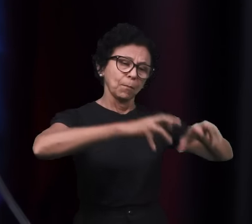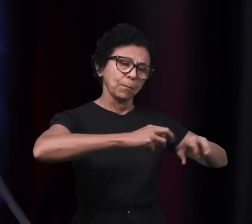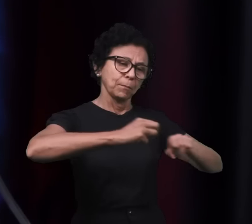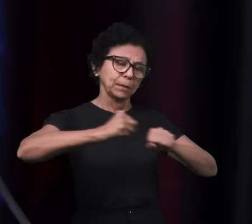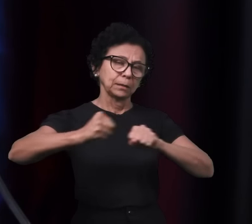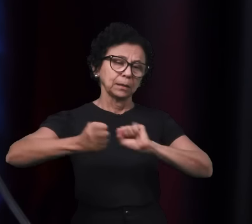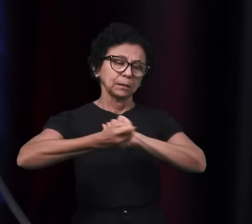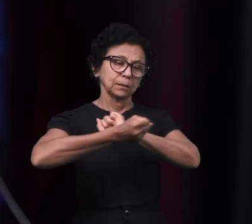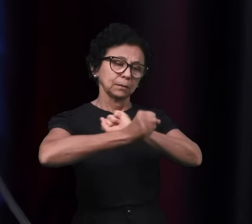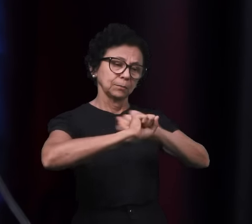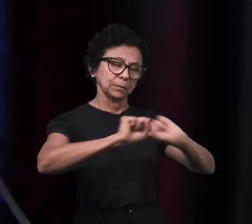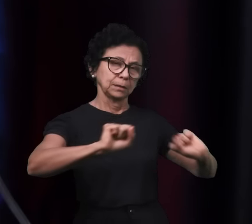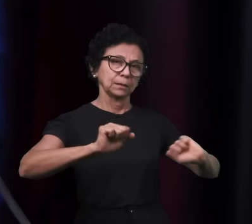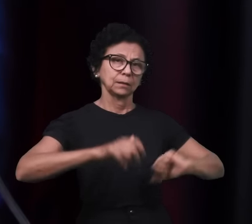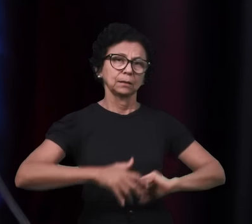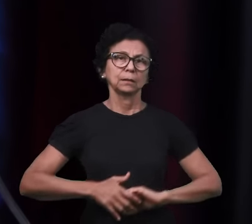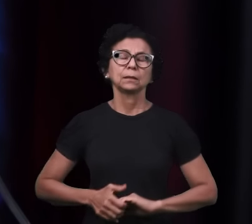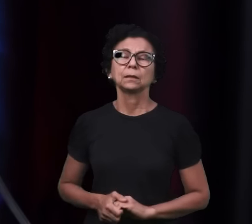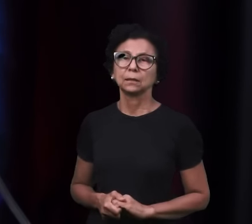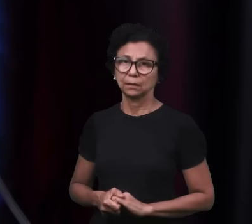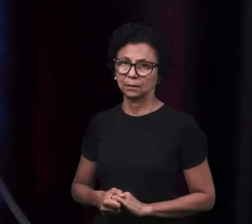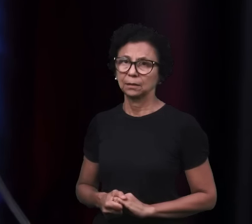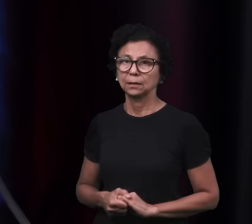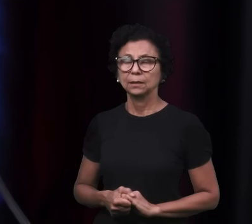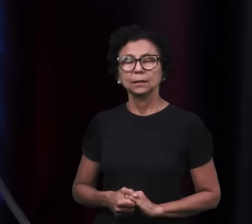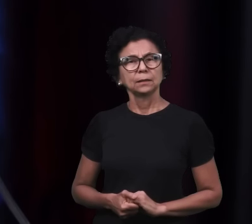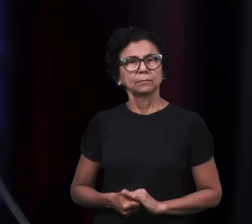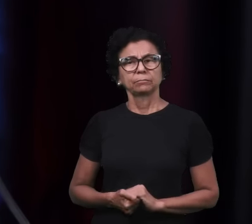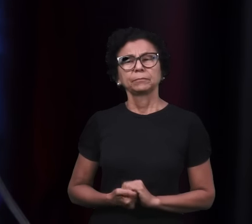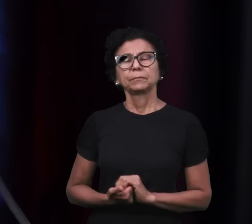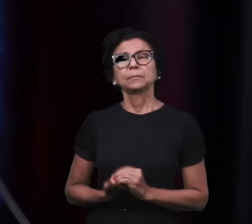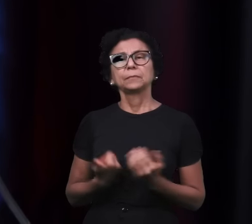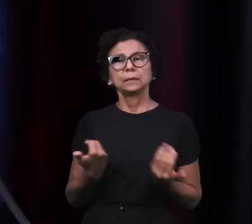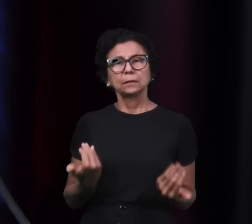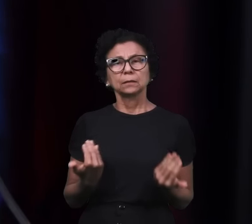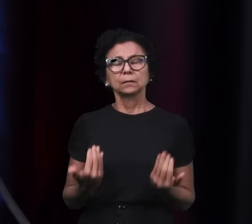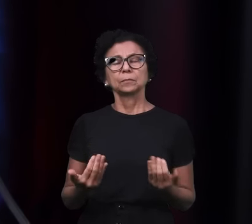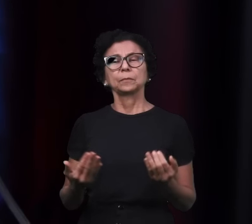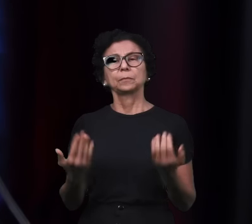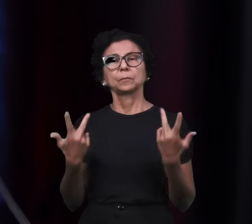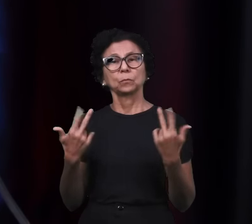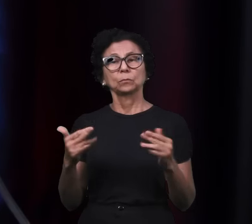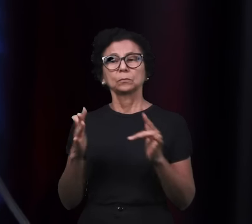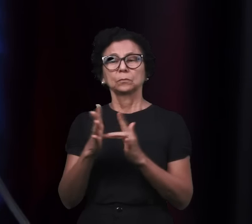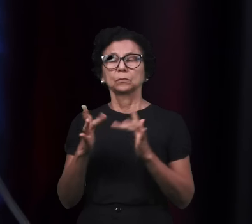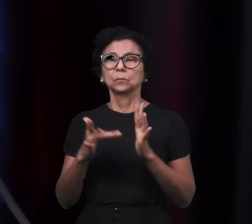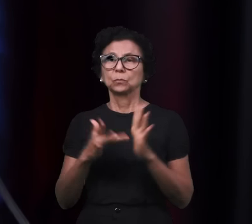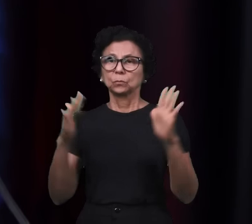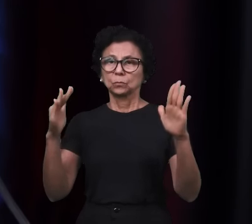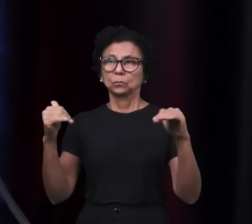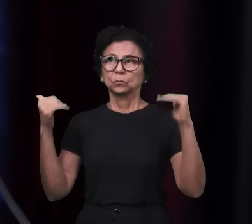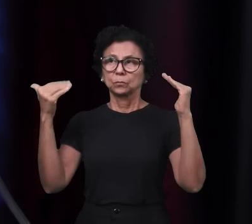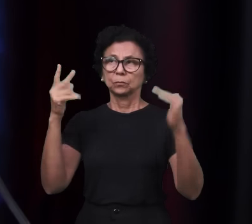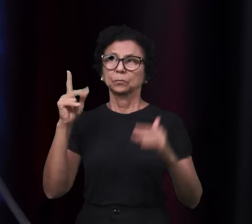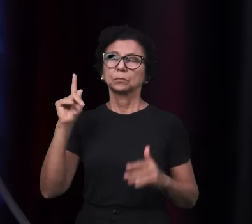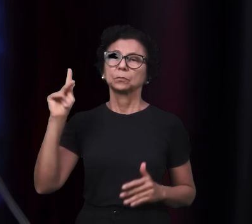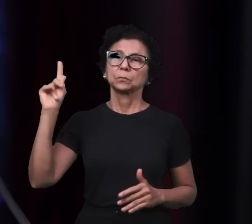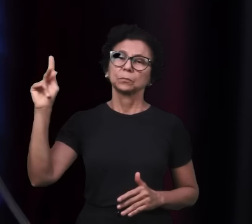que é o eterno Deus, né? Como asas de águias. Então o Senhor